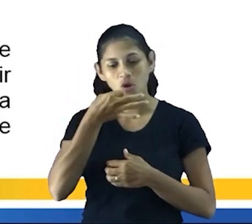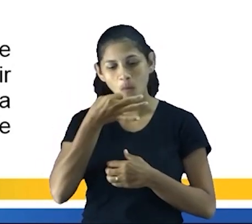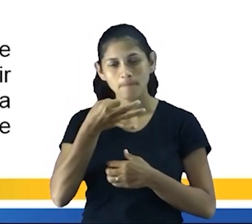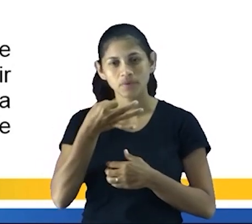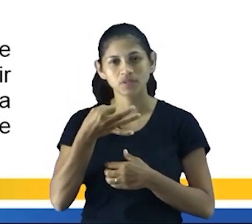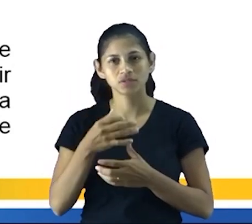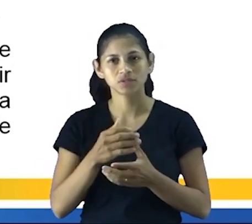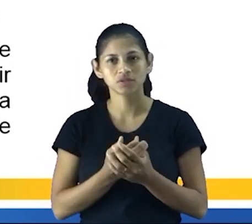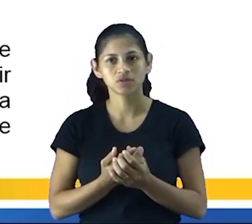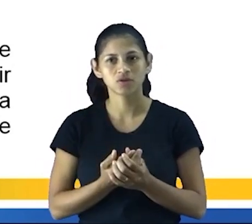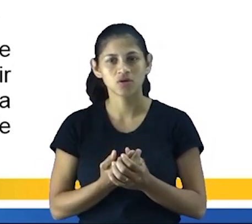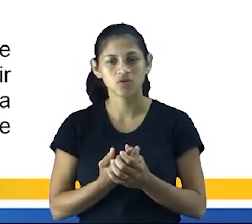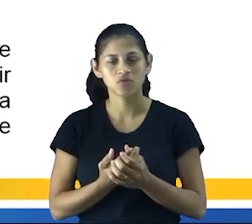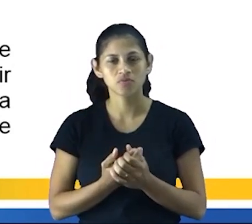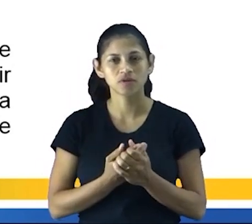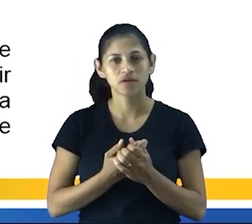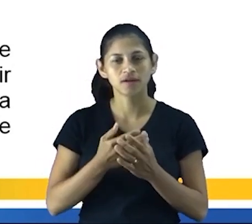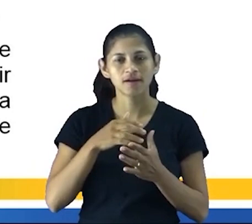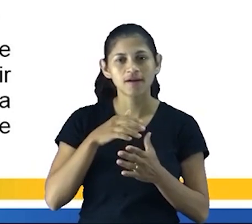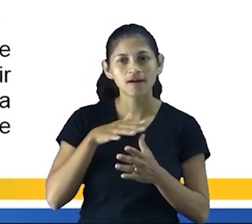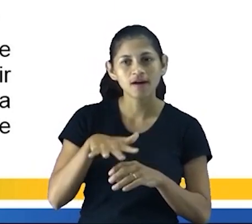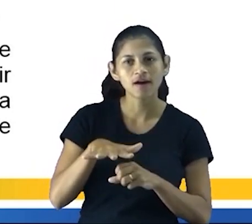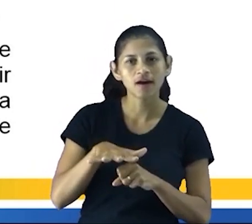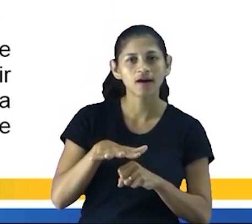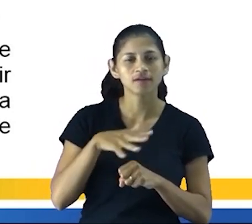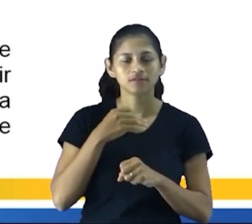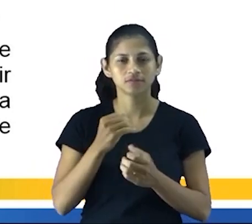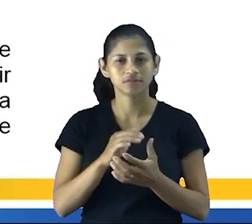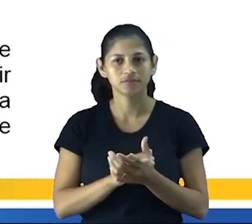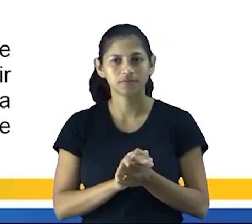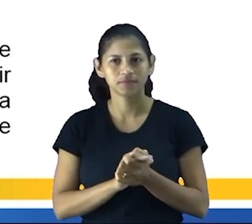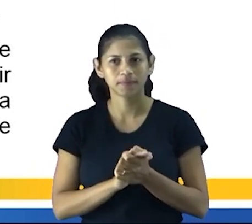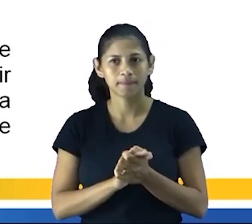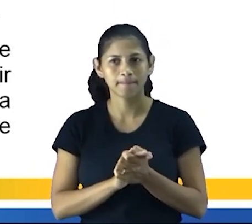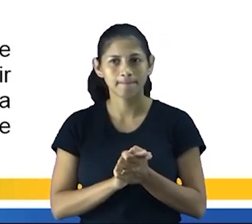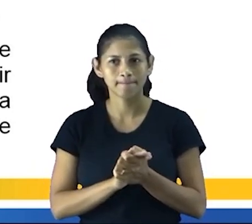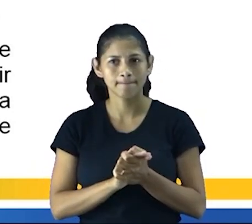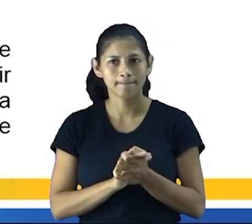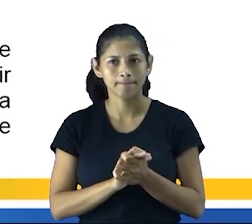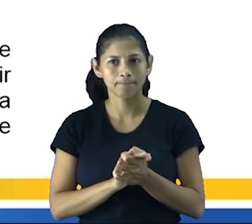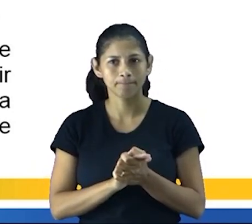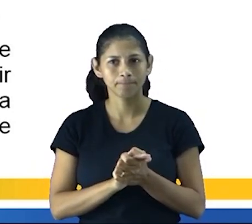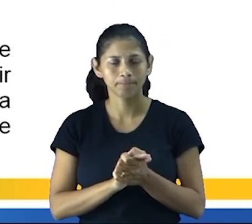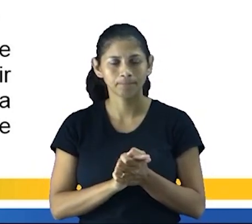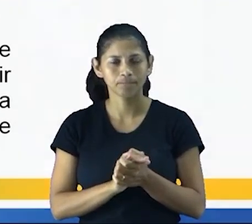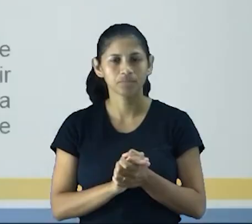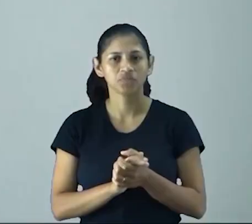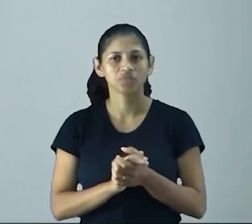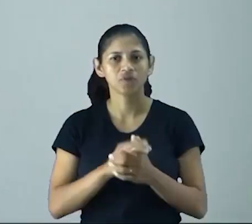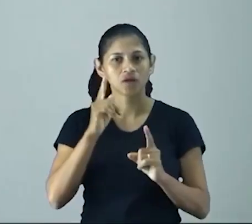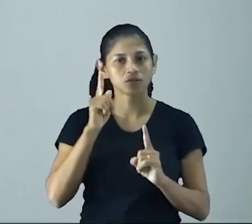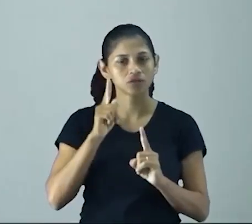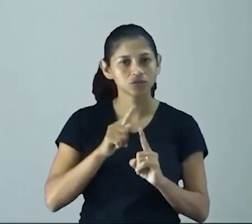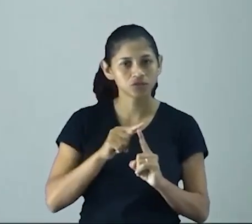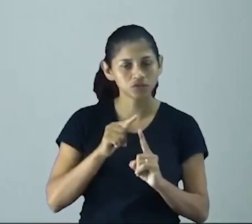influenciar os leitores através de um juízo de valor sobre o que está sendo observado. Então, nessa tipologia,